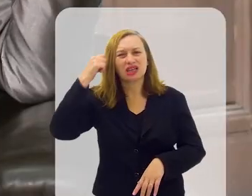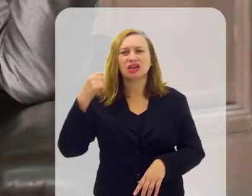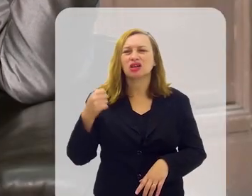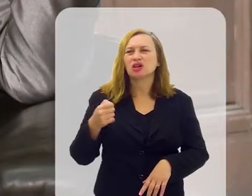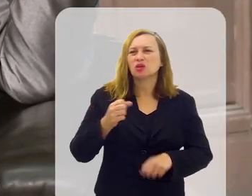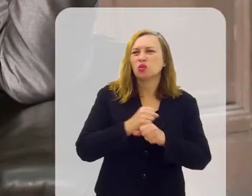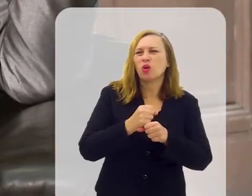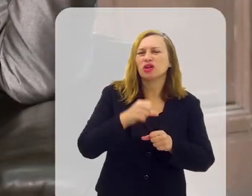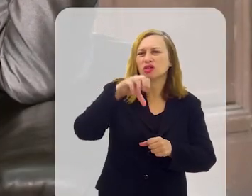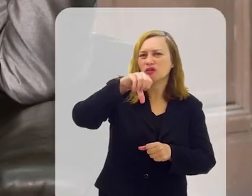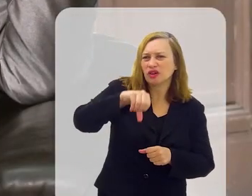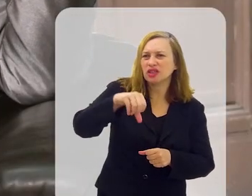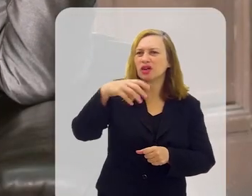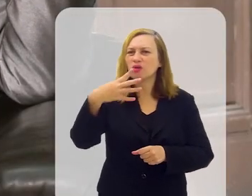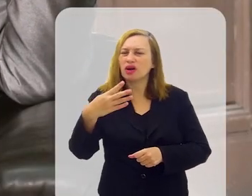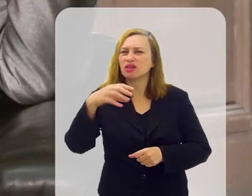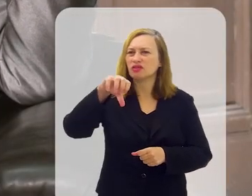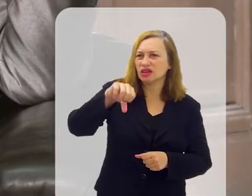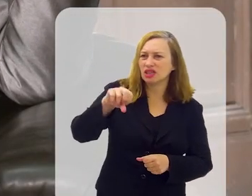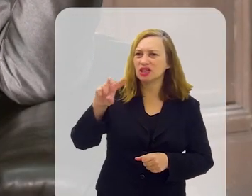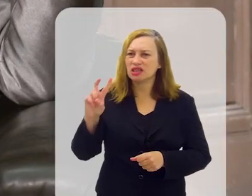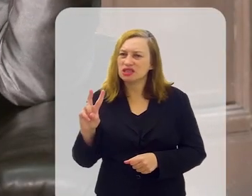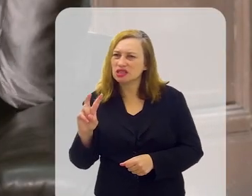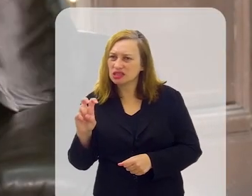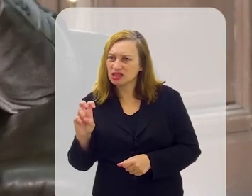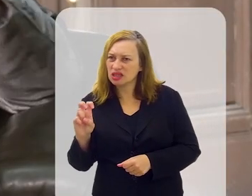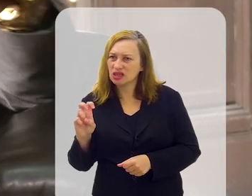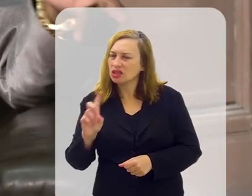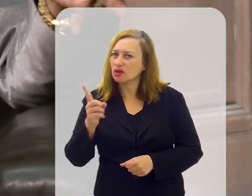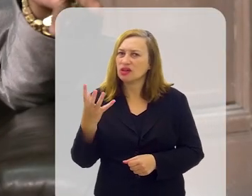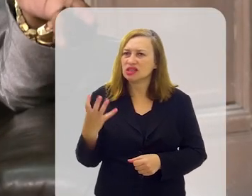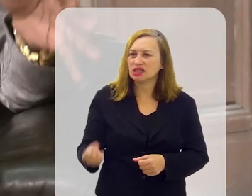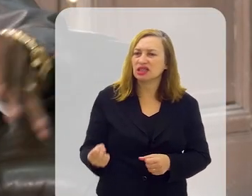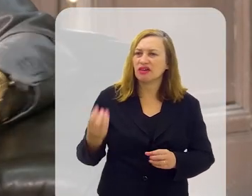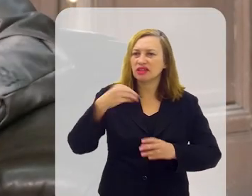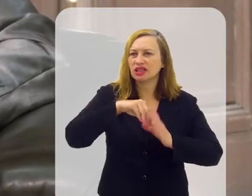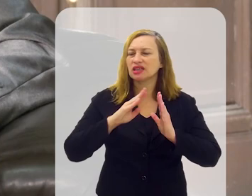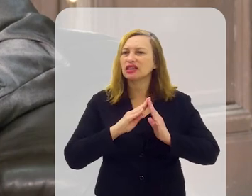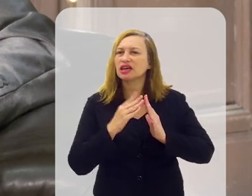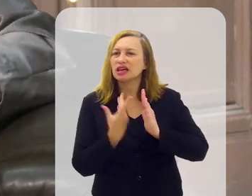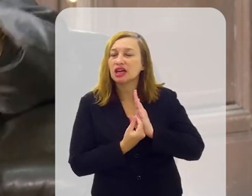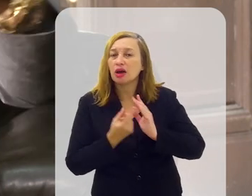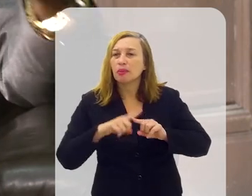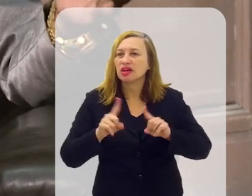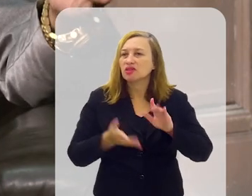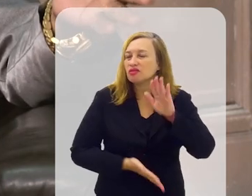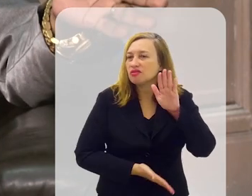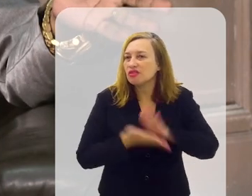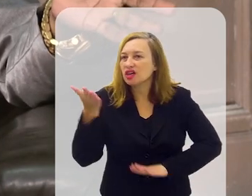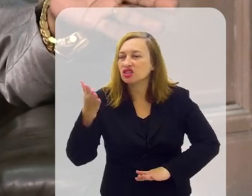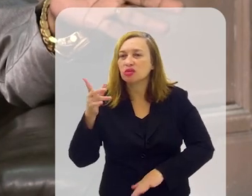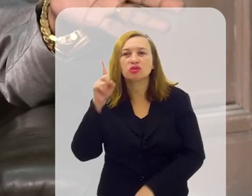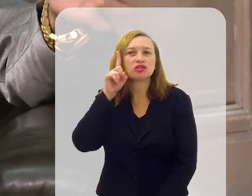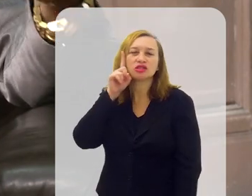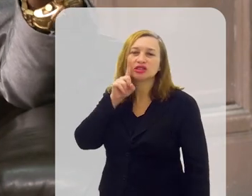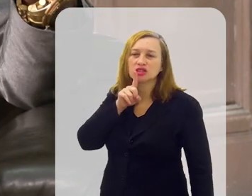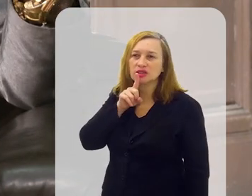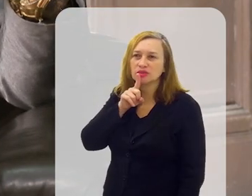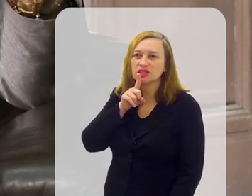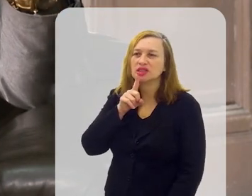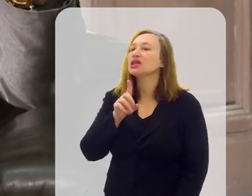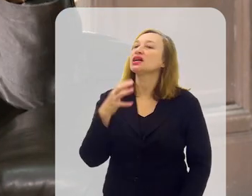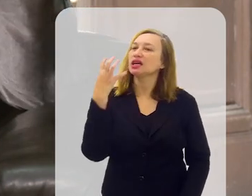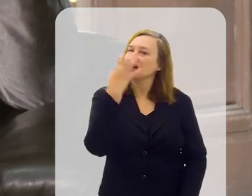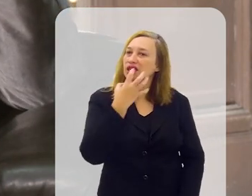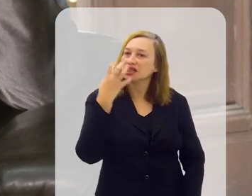anos 94, 95, né? Então, não era muito aceita nas igrejas. Mas nós viajamos para os Estados Unidos. Uau!